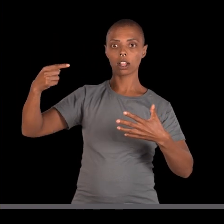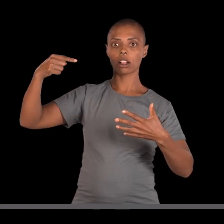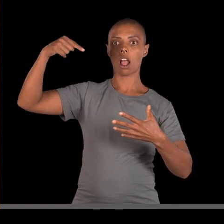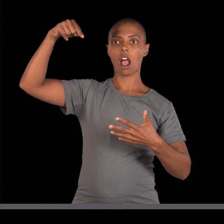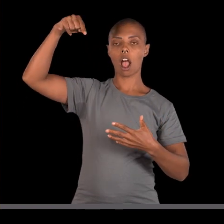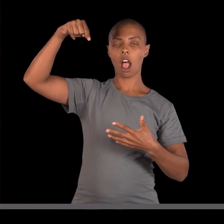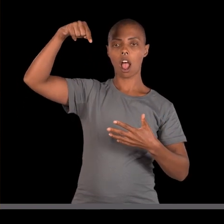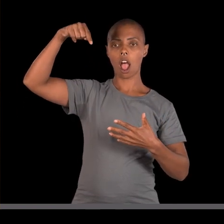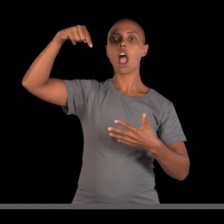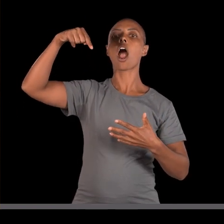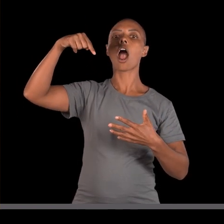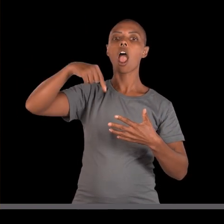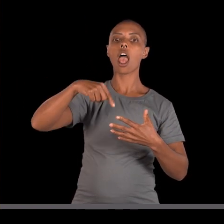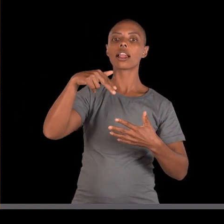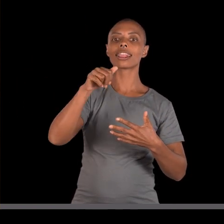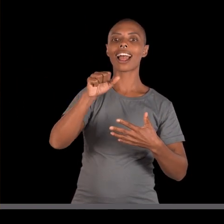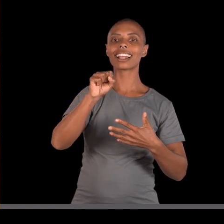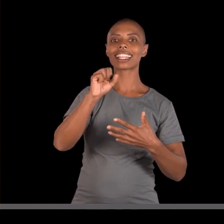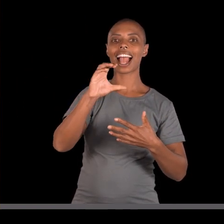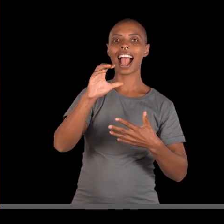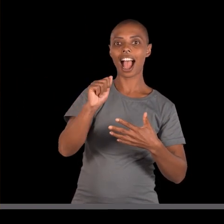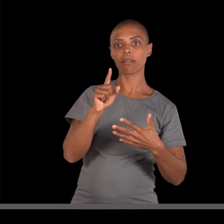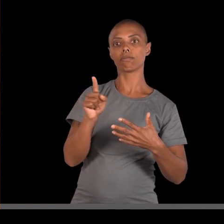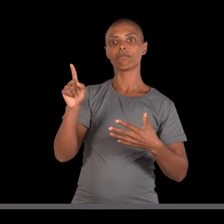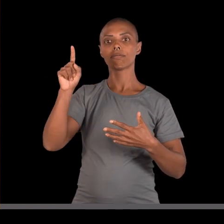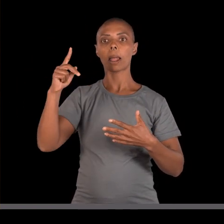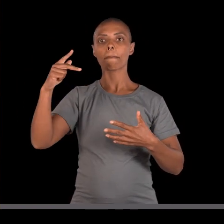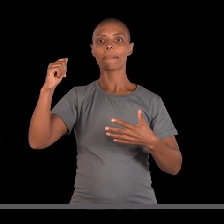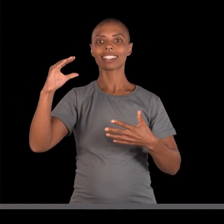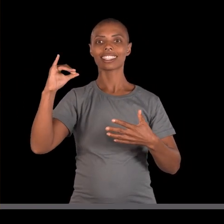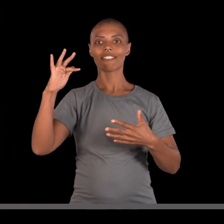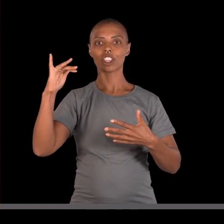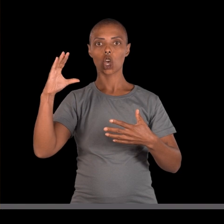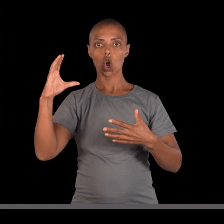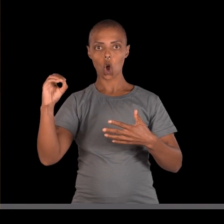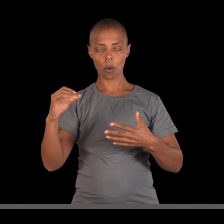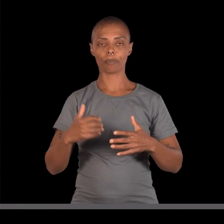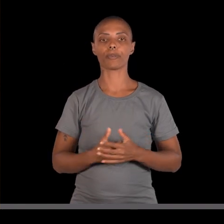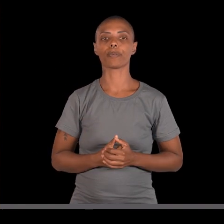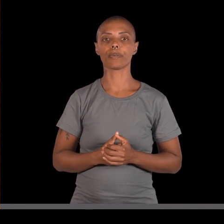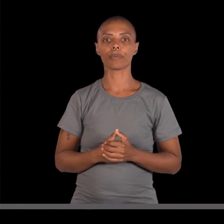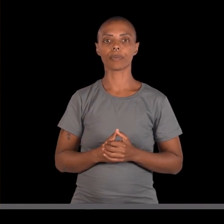Nazca, a placa norte-americana com a placa do Pacífico.